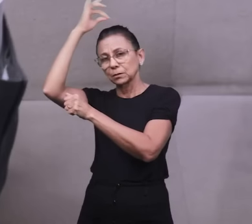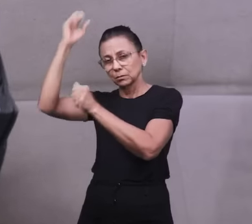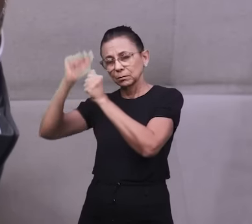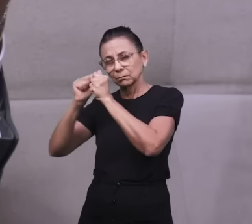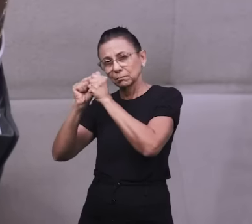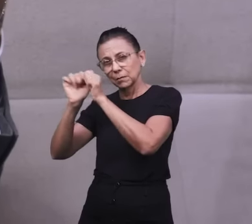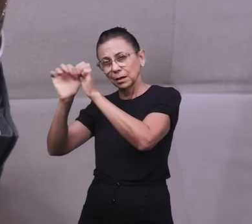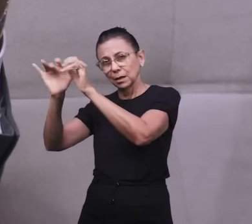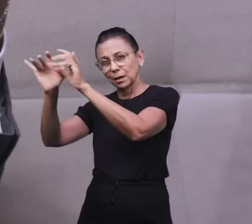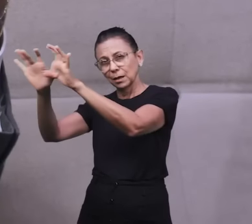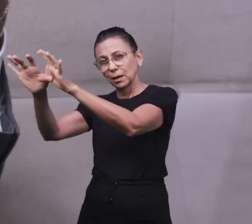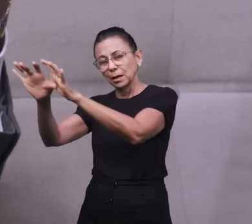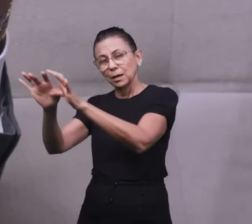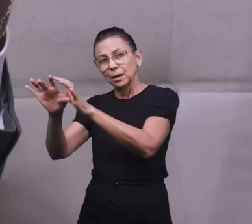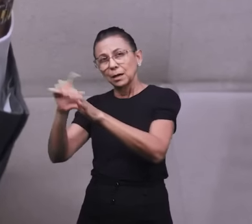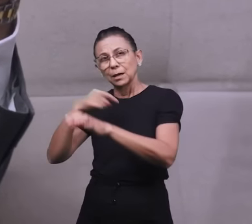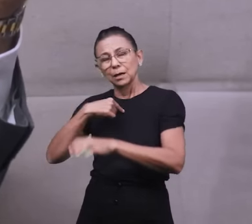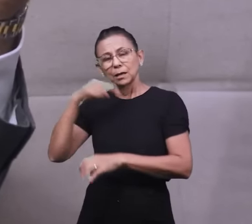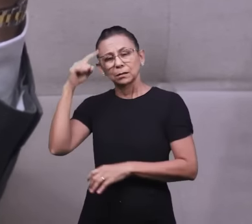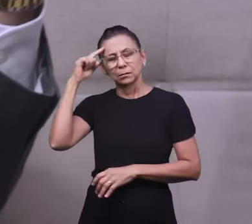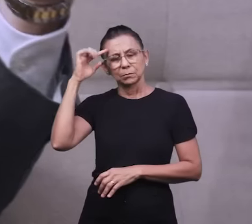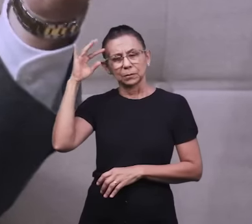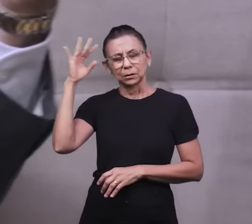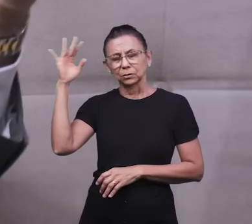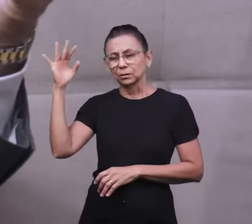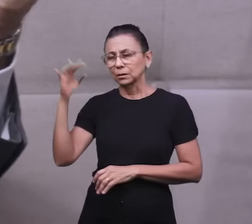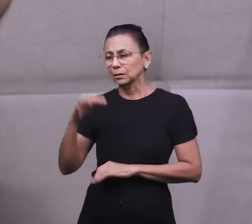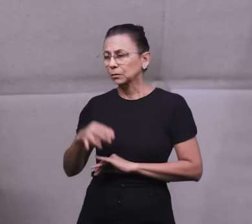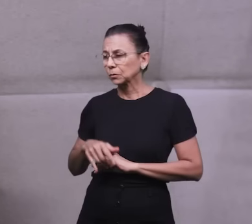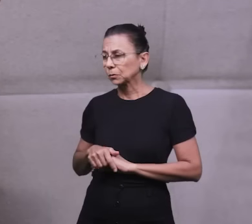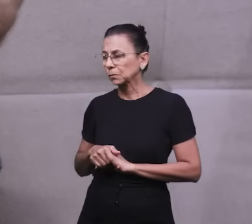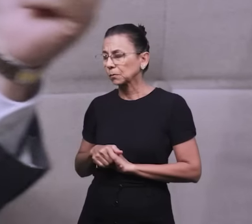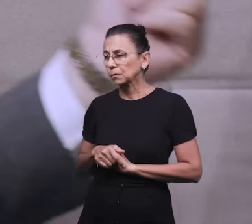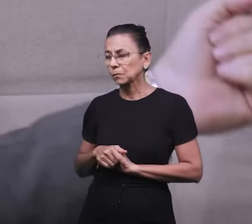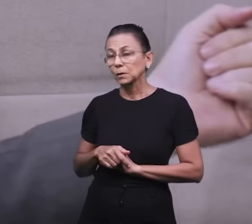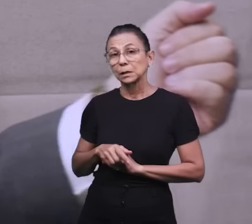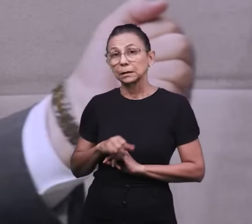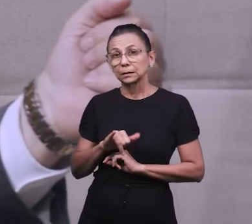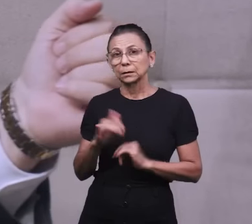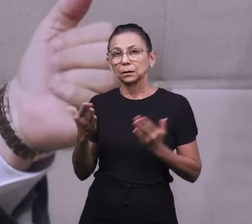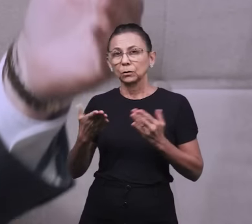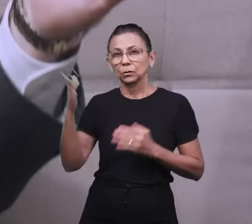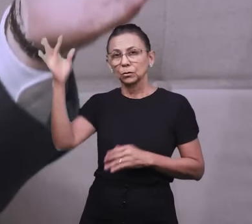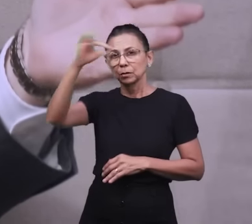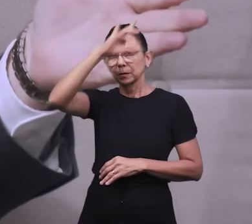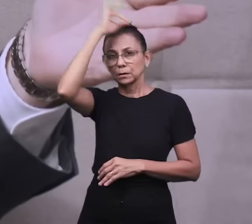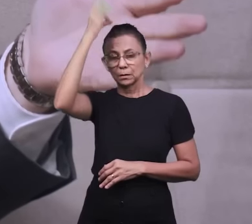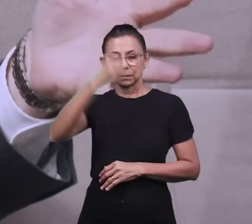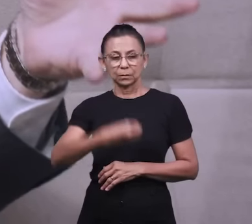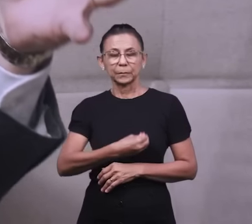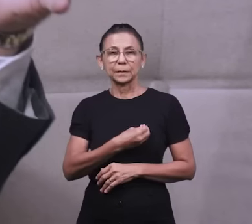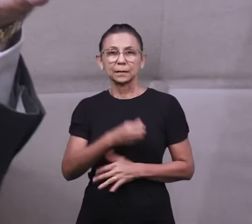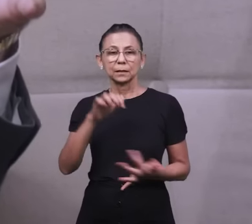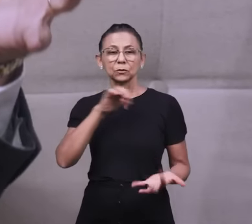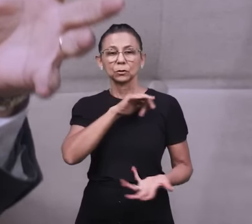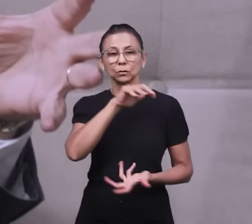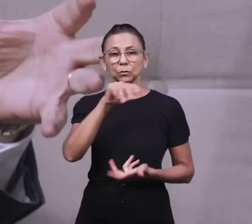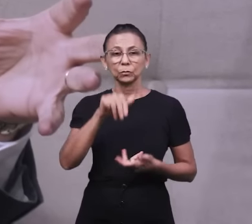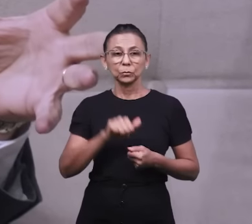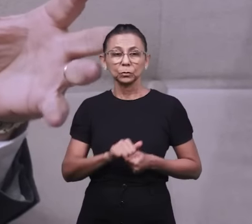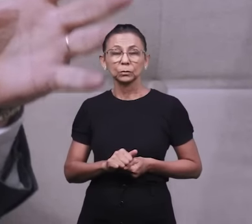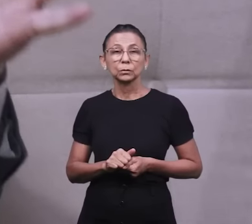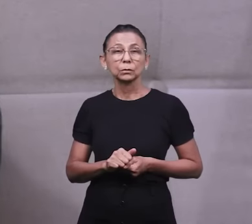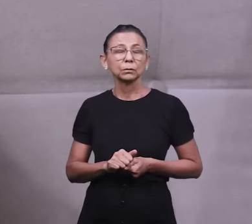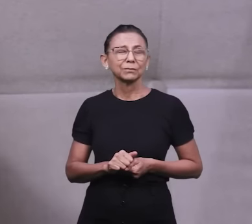com o Espírito Santo Imagina eu fico imaginando Josias e Sérgio se hoje com Espírito Santo